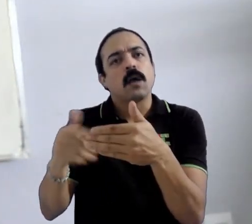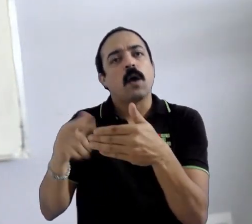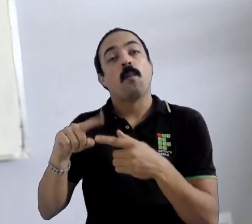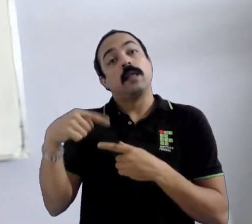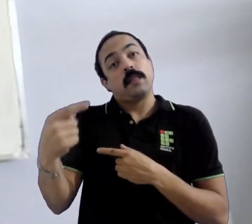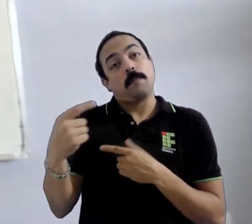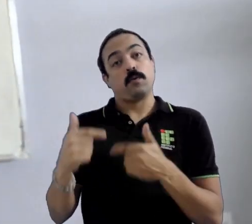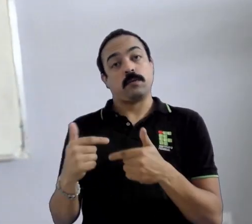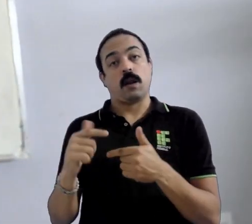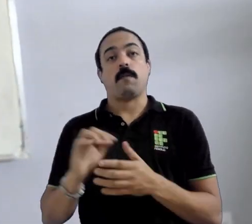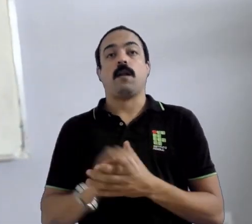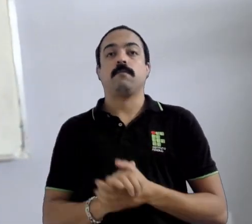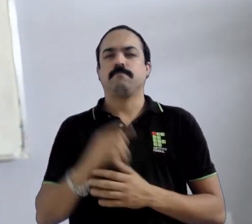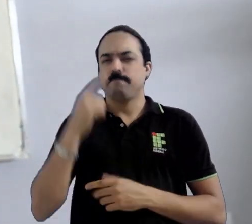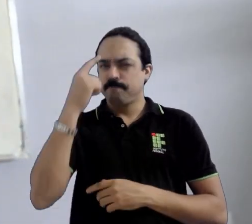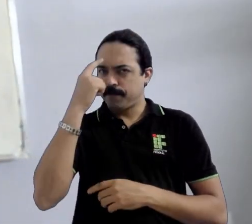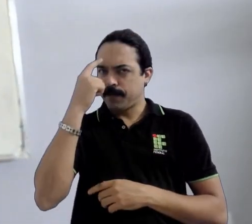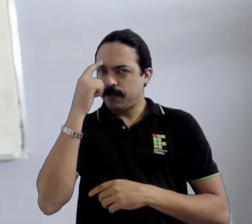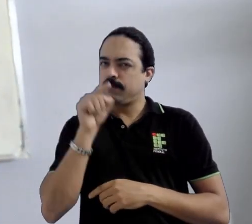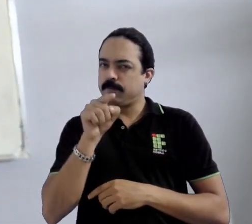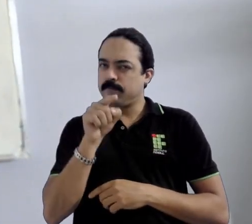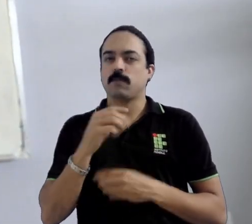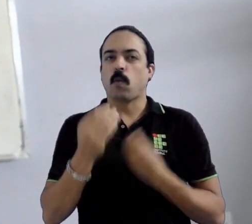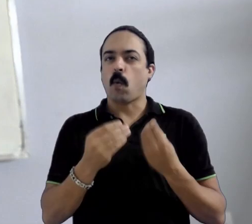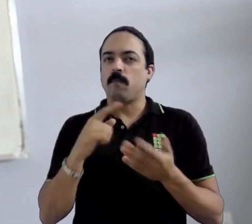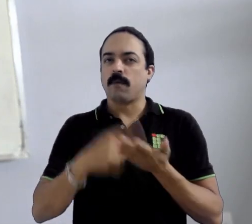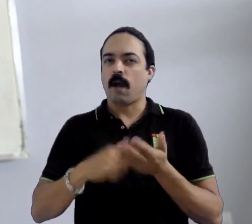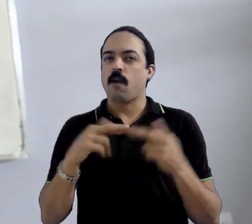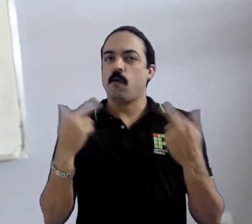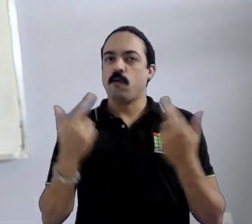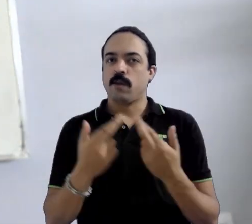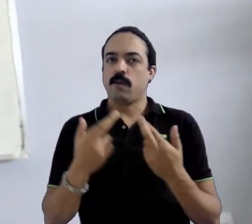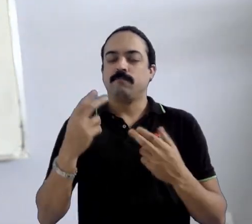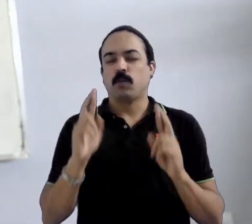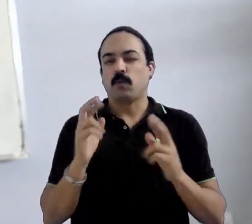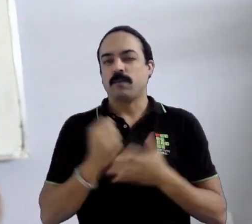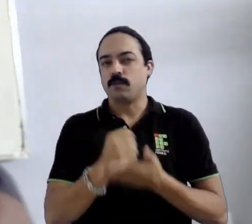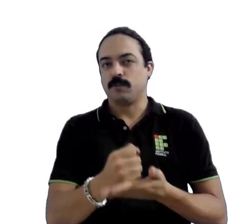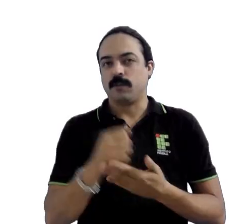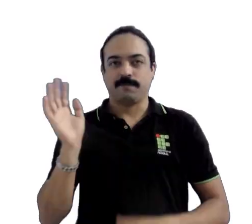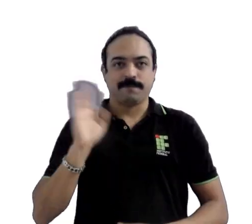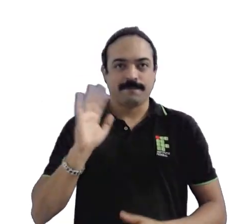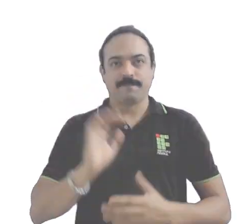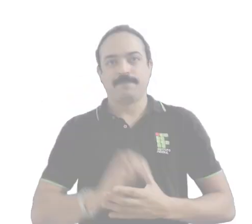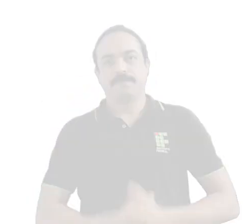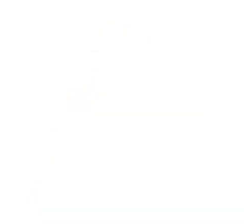destes. Pensem bem na hora de fazer reunião e espero ter ajudado. Valeu, pessoal!